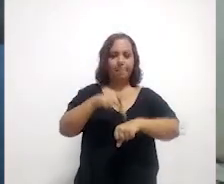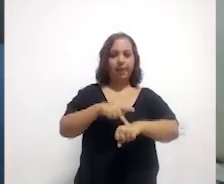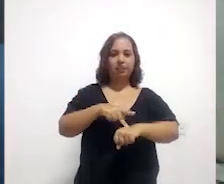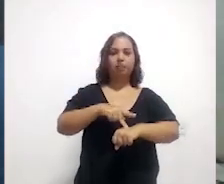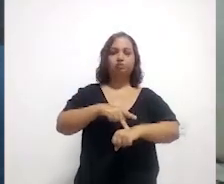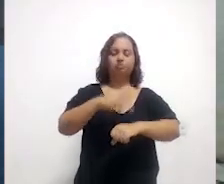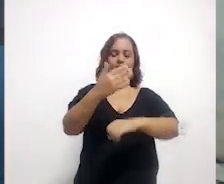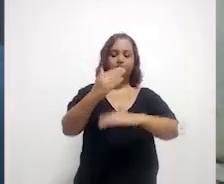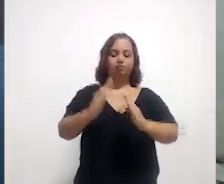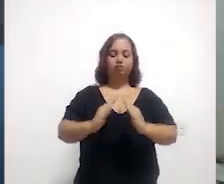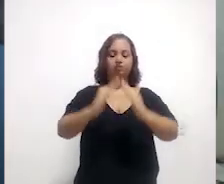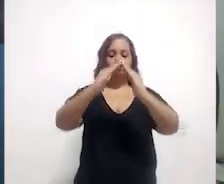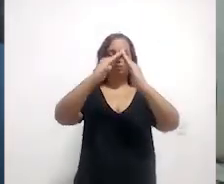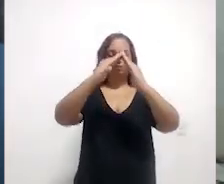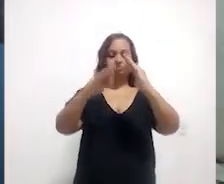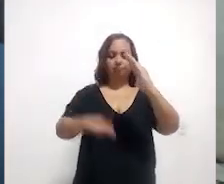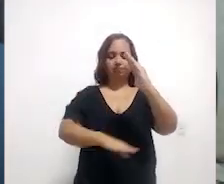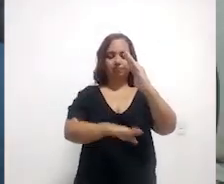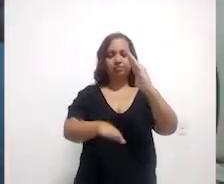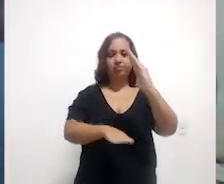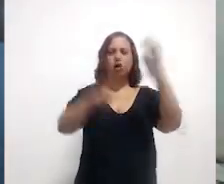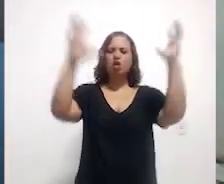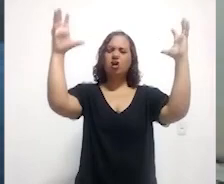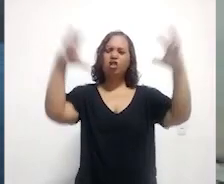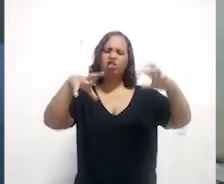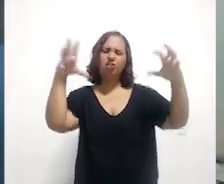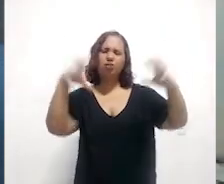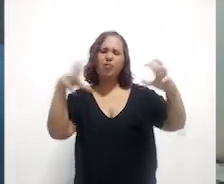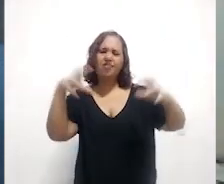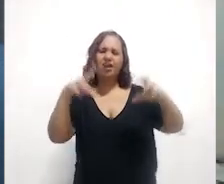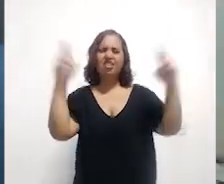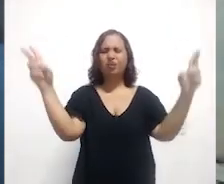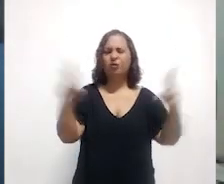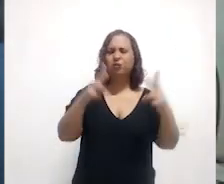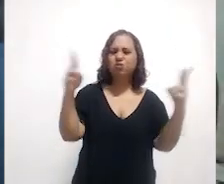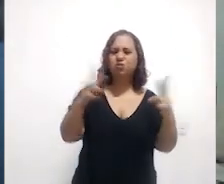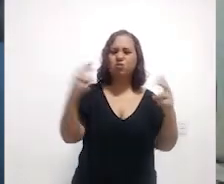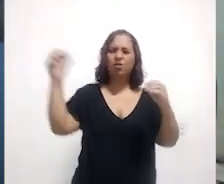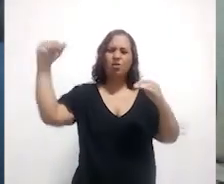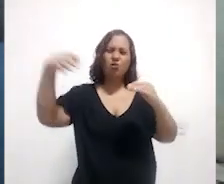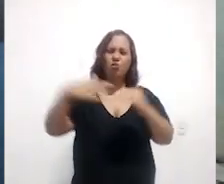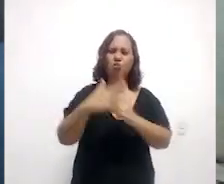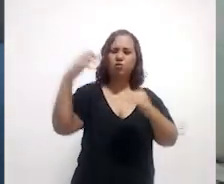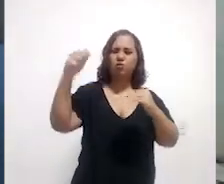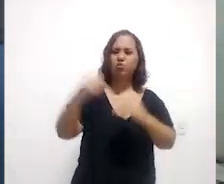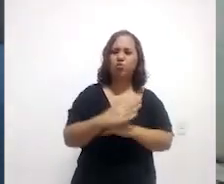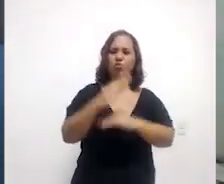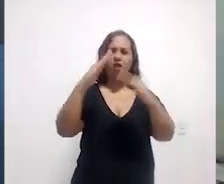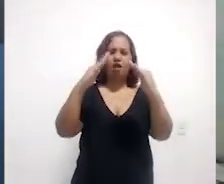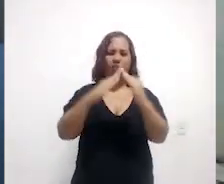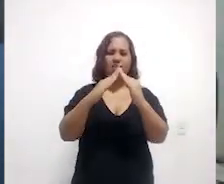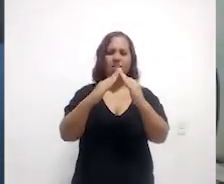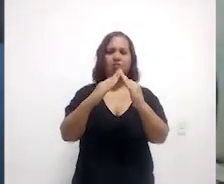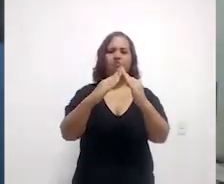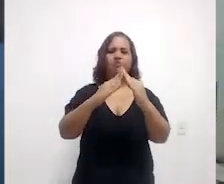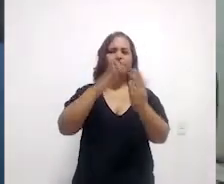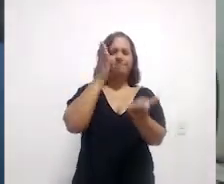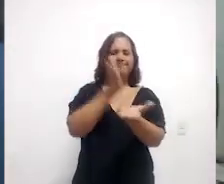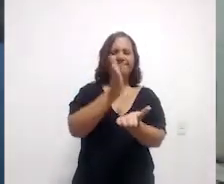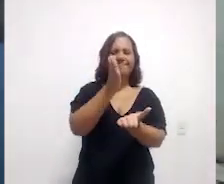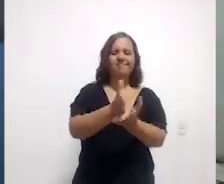os rios, sopraram os ventos e deram contra aquela casa. E ela não caiu, porque tinha